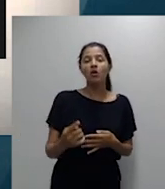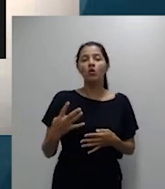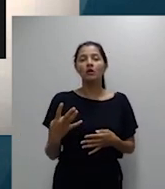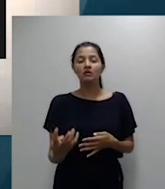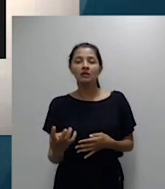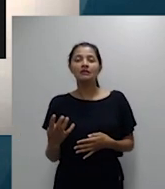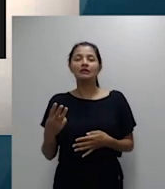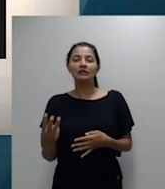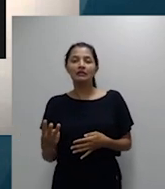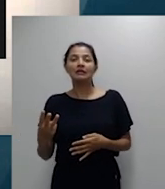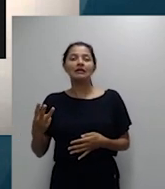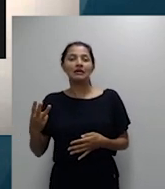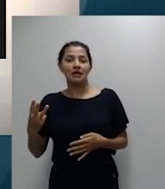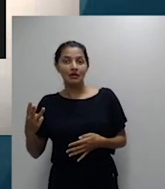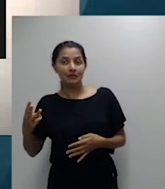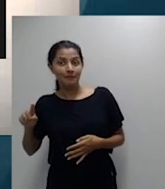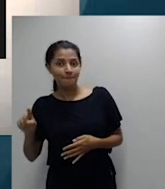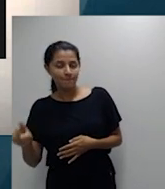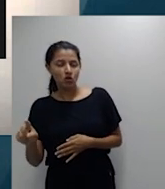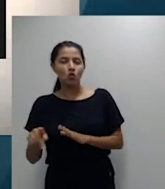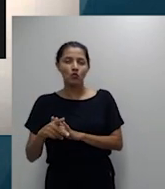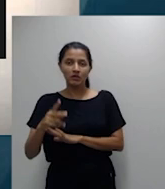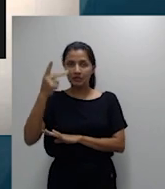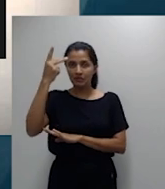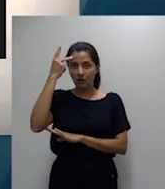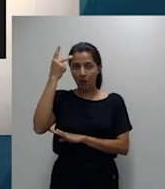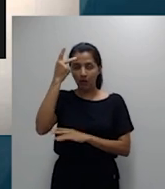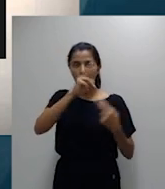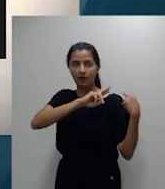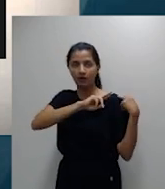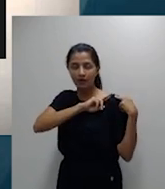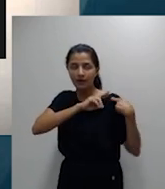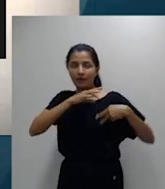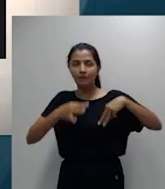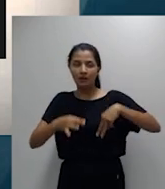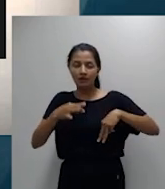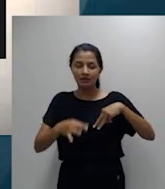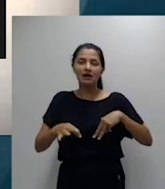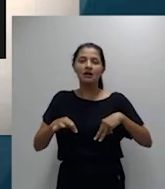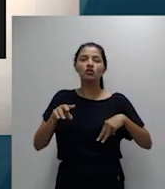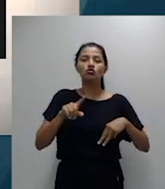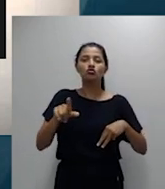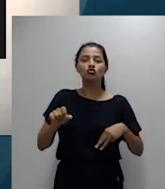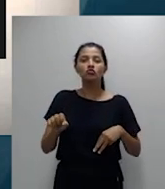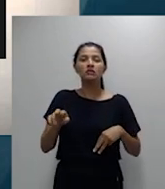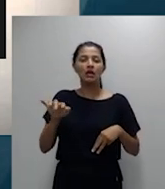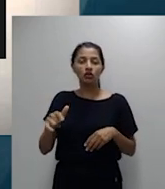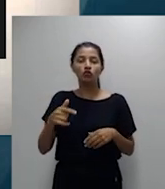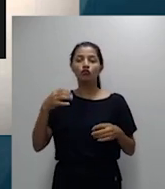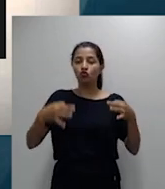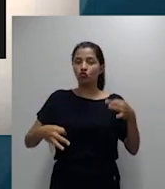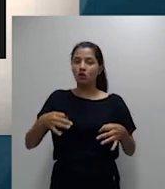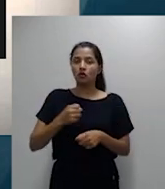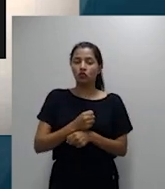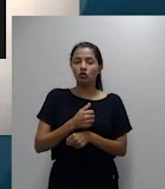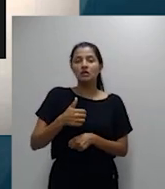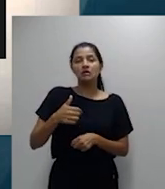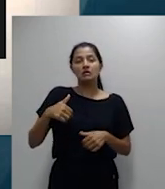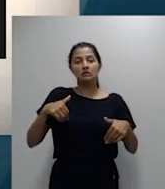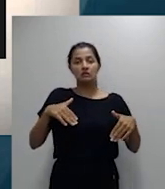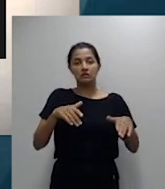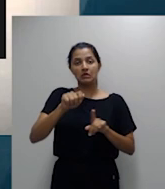1712 São Paulo pela teoria da ministra assusete Magalhães a segunda turma julgado em setembro de 2020